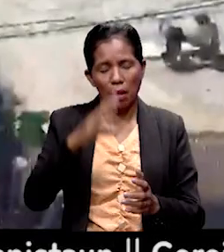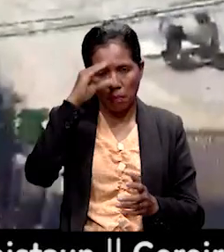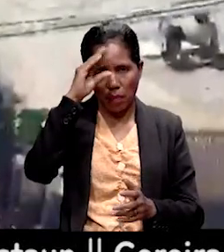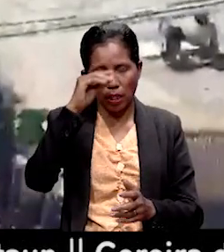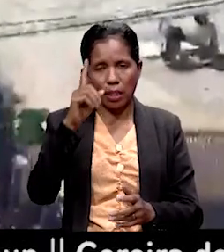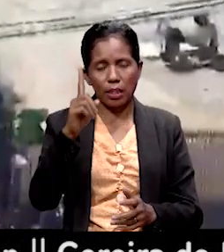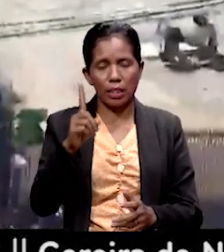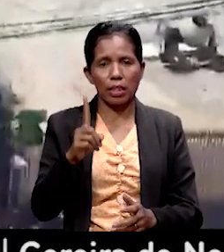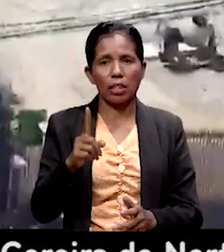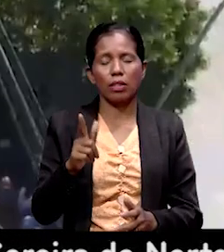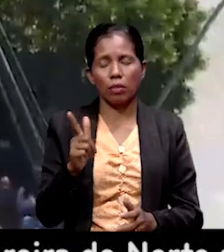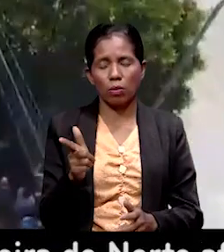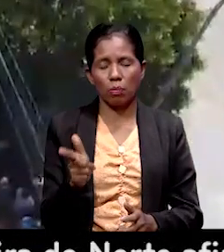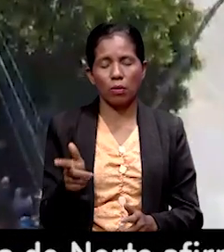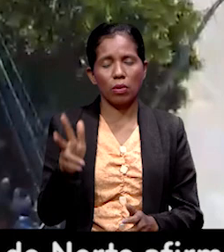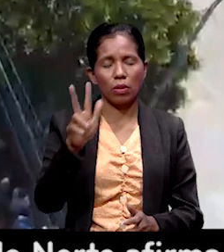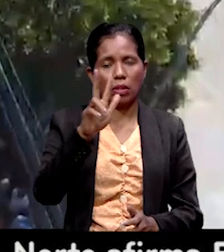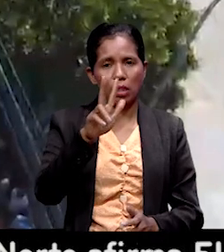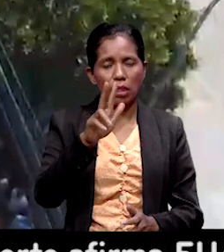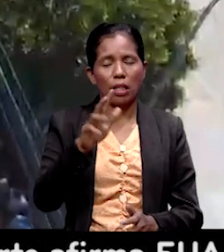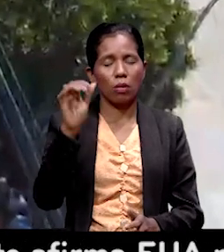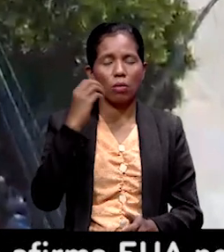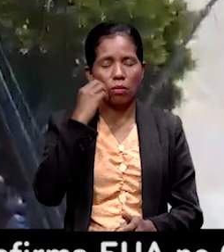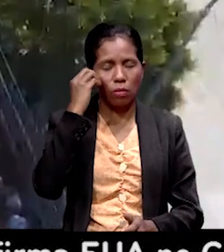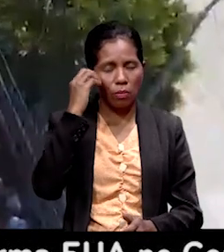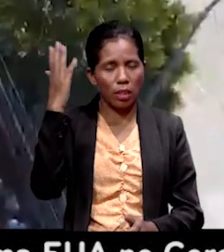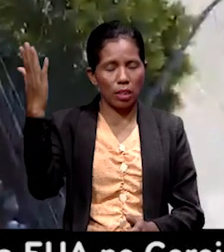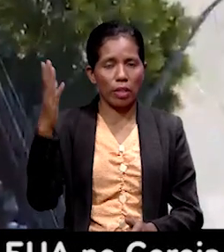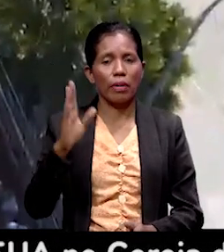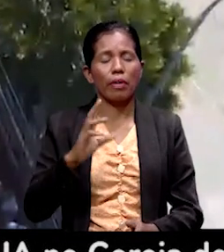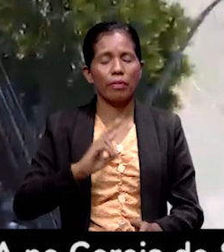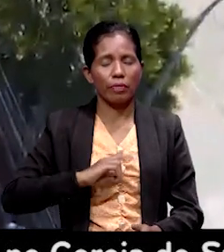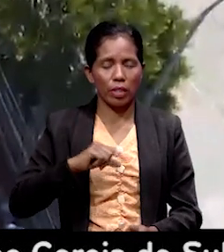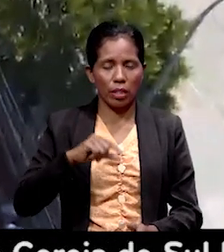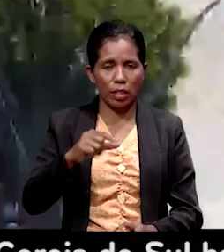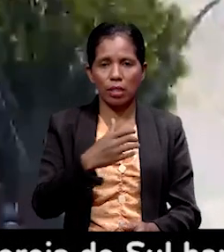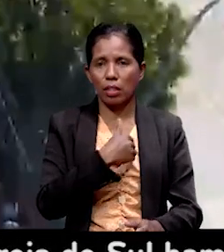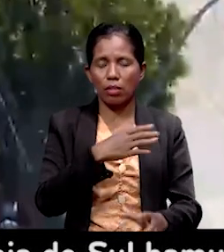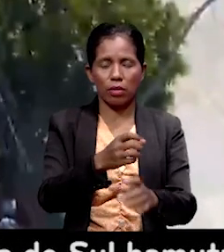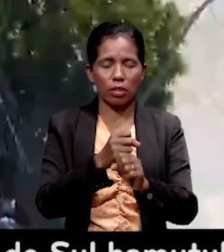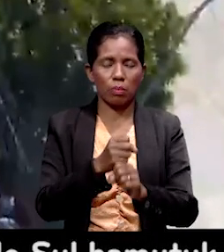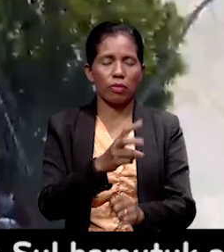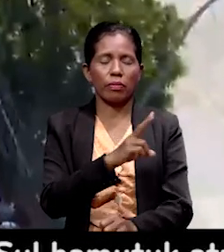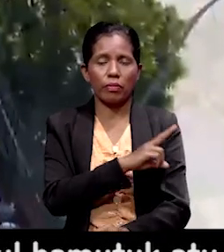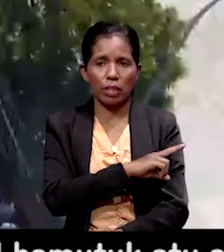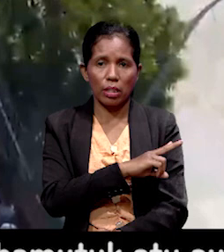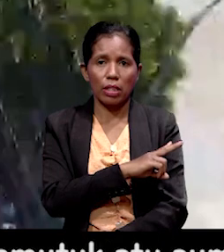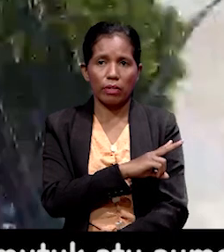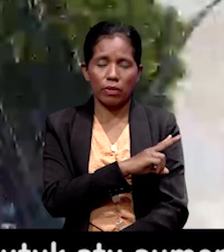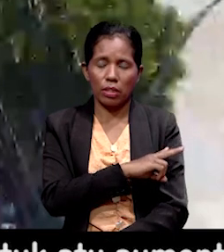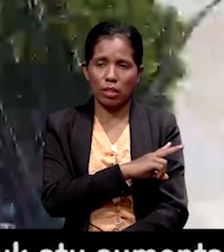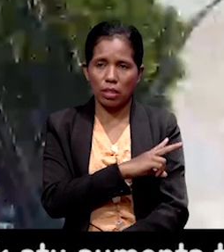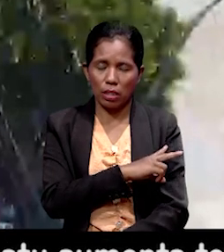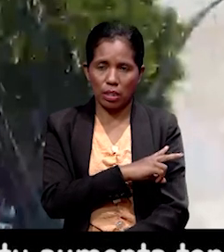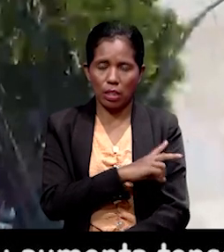rotina ronulu resing tolu, hela iha vikeke, siroximu vacina, iha lorong ronulu resing lima fulang ne,